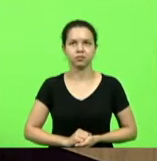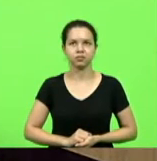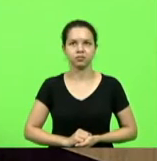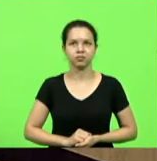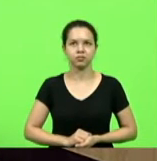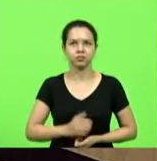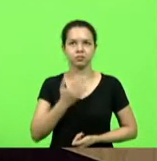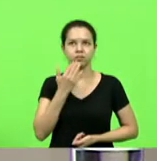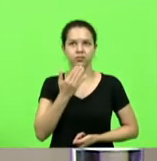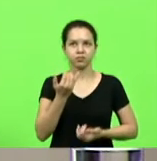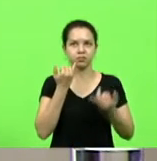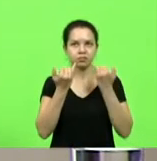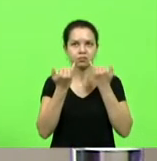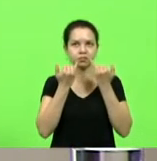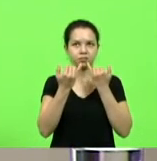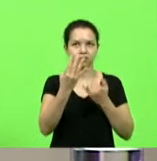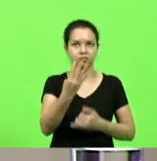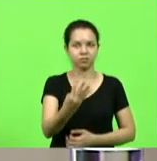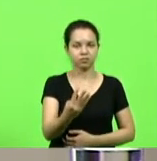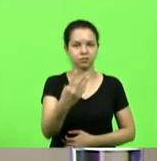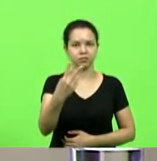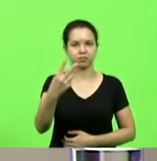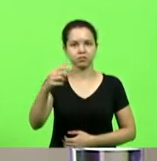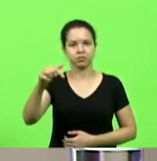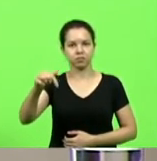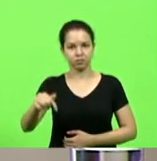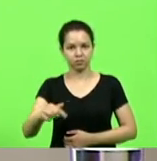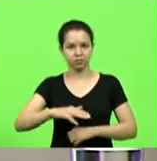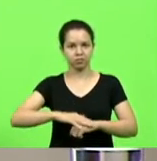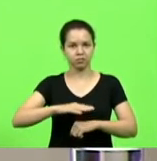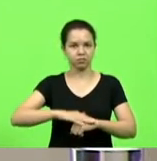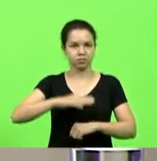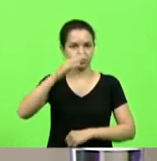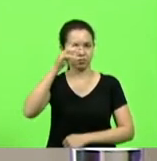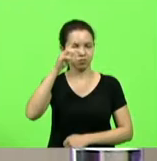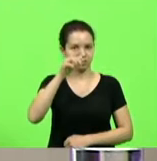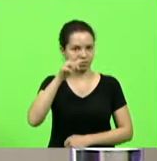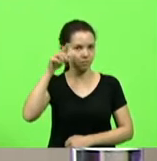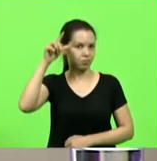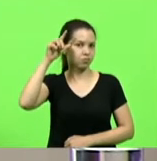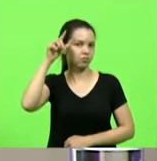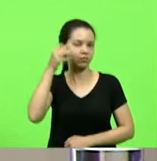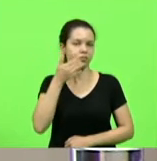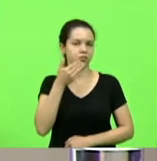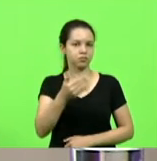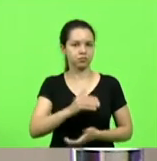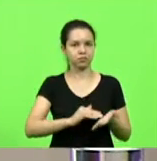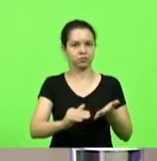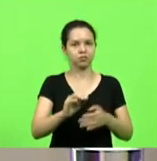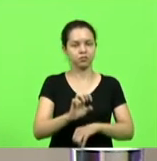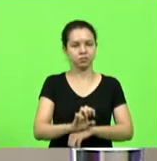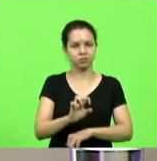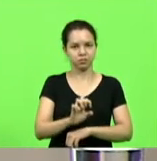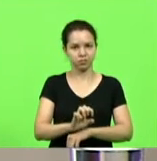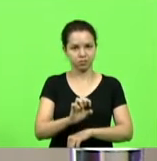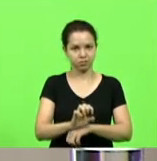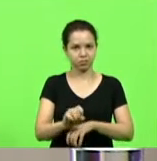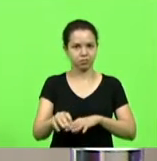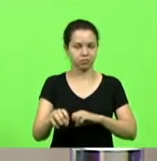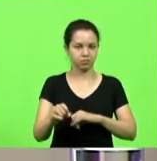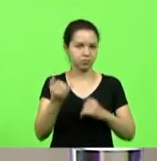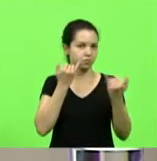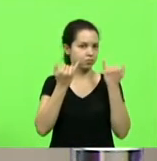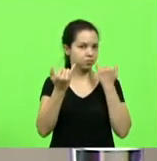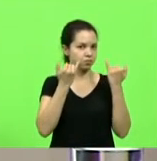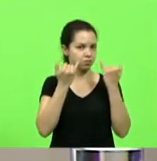Pedido de informação 427, autor deputado Laércio Schuster, solicitando ao secretário de Estado da Educação informações acerca do entulho